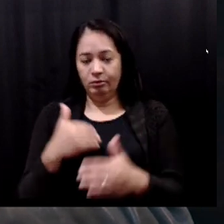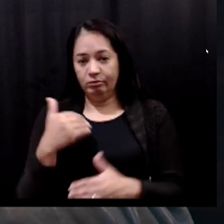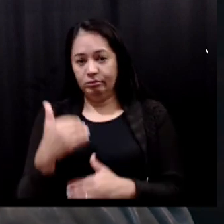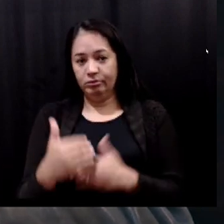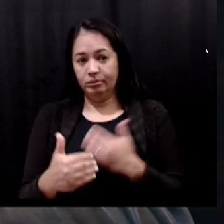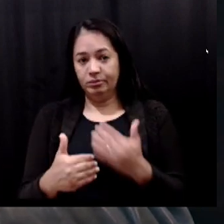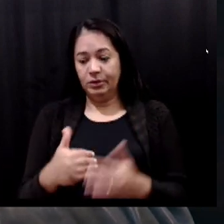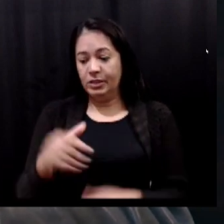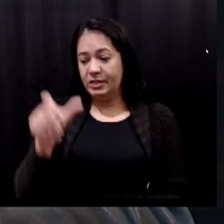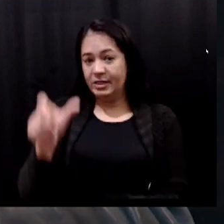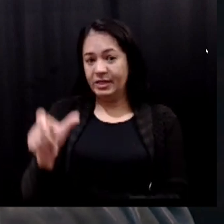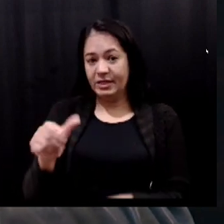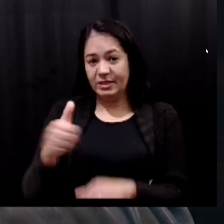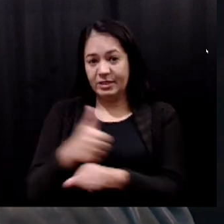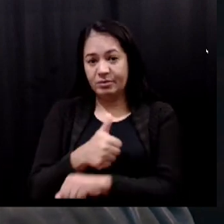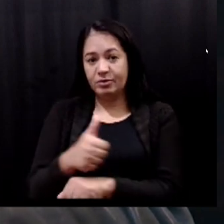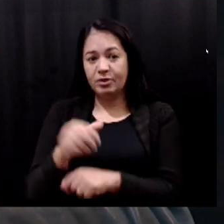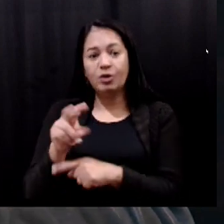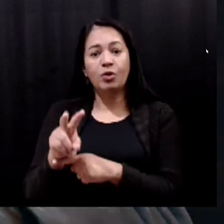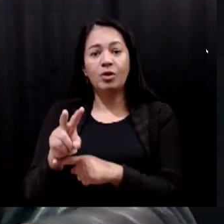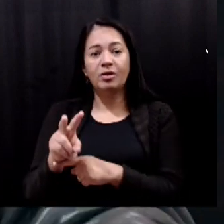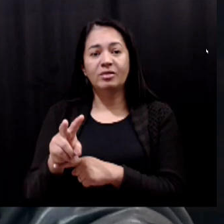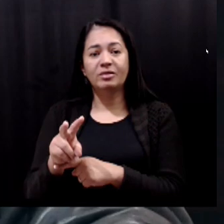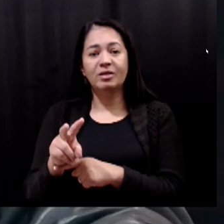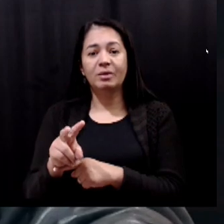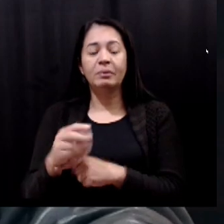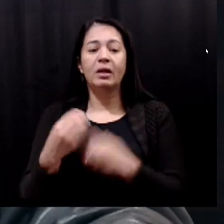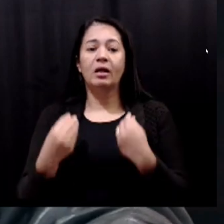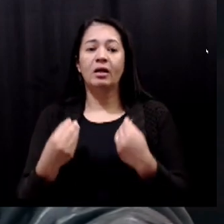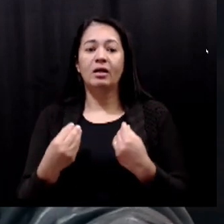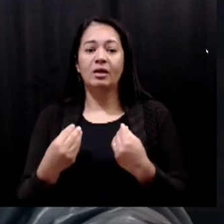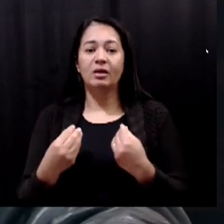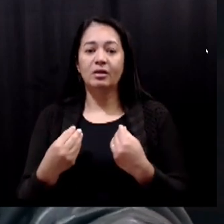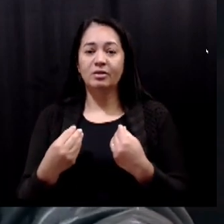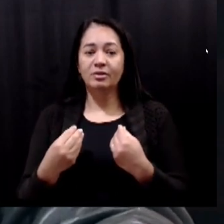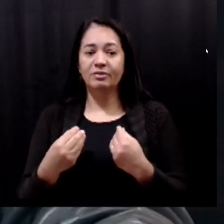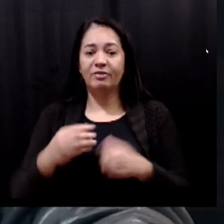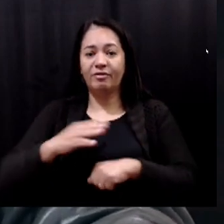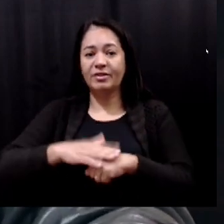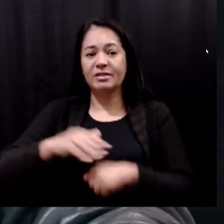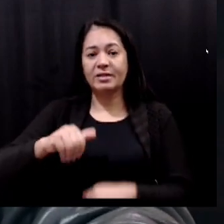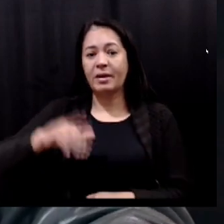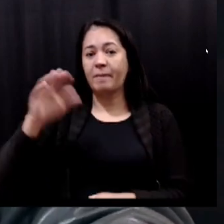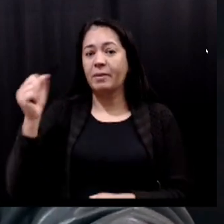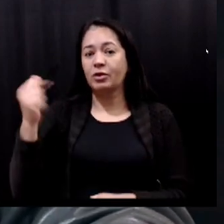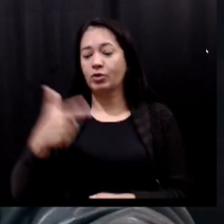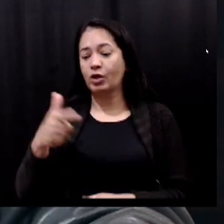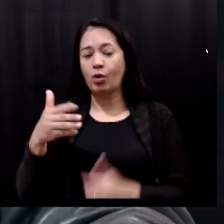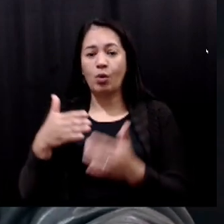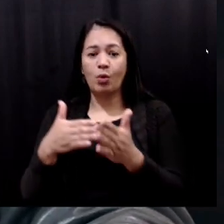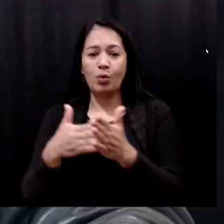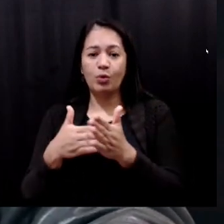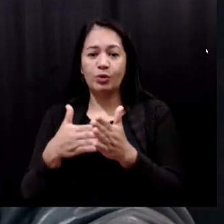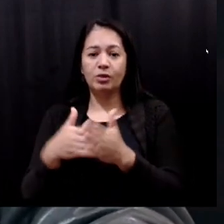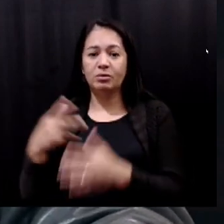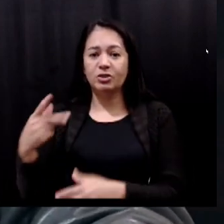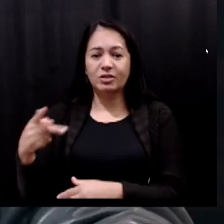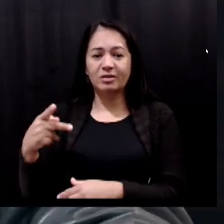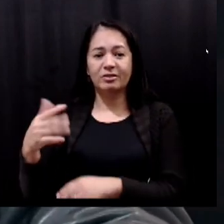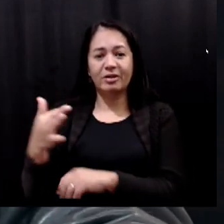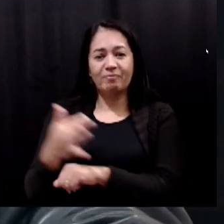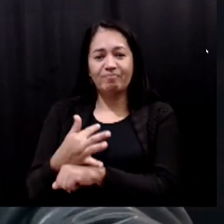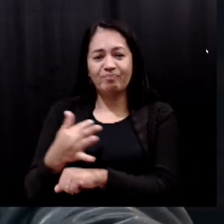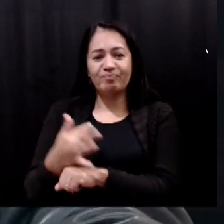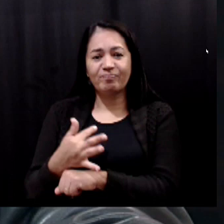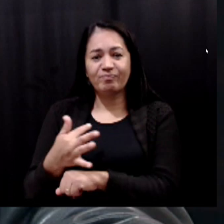cuidadores, para atividades que vão além dos limites que elas poderiam suportar, né? Importante